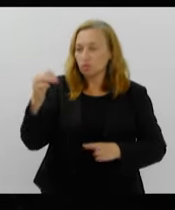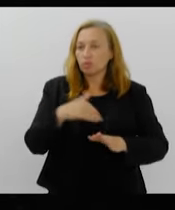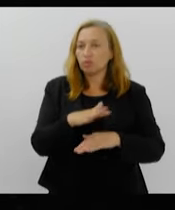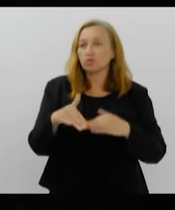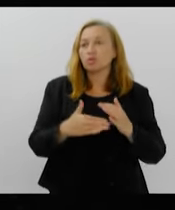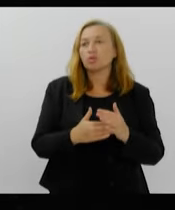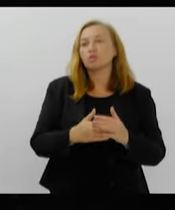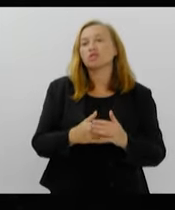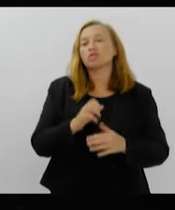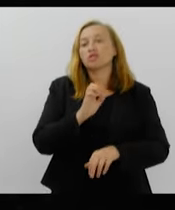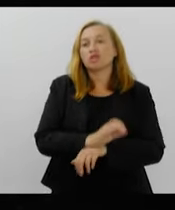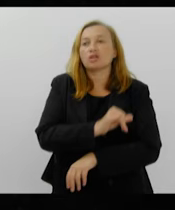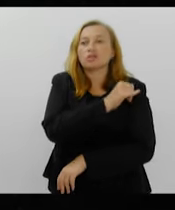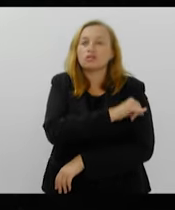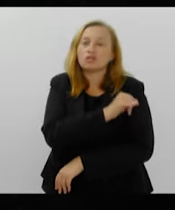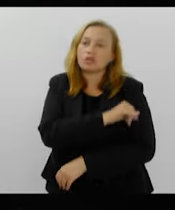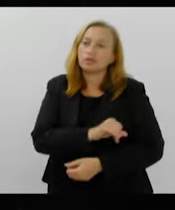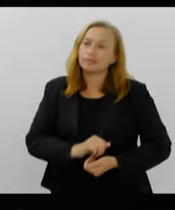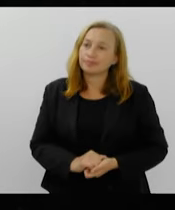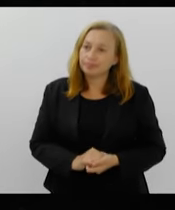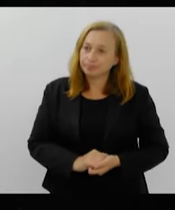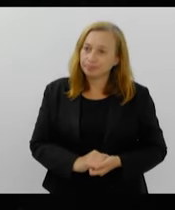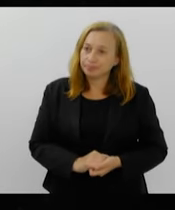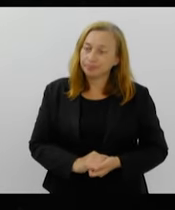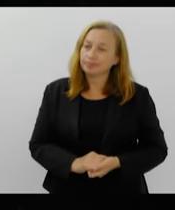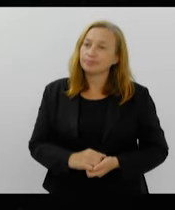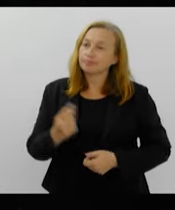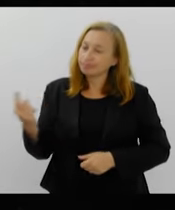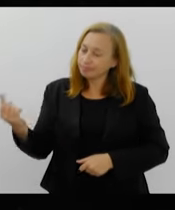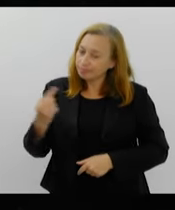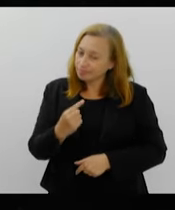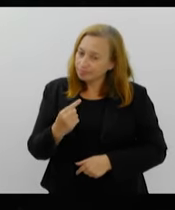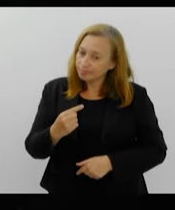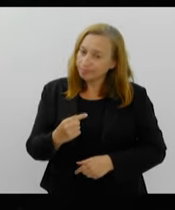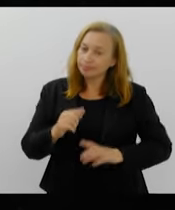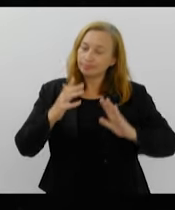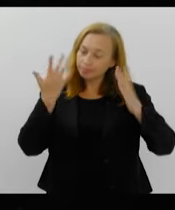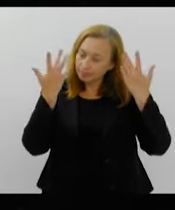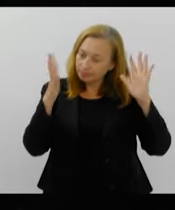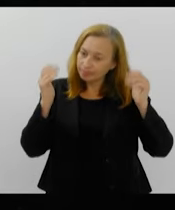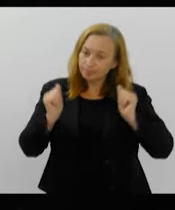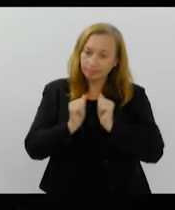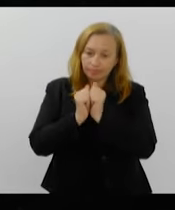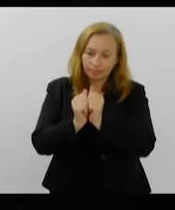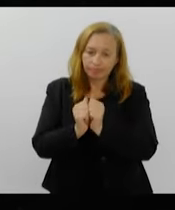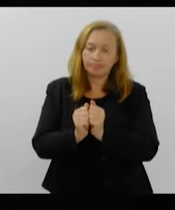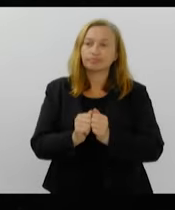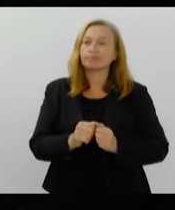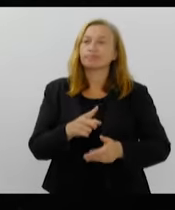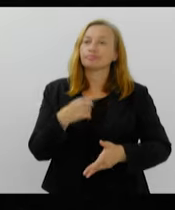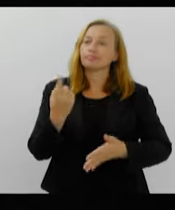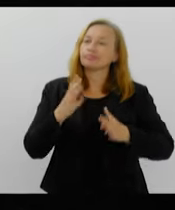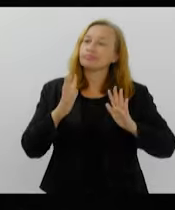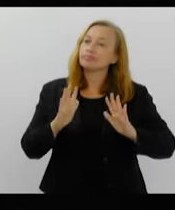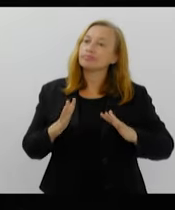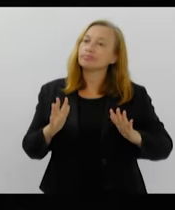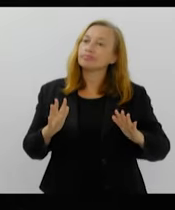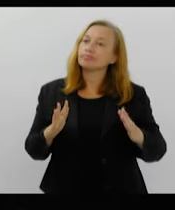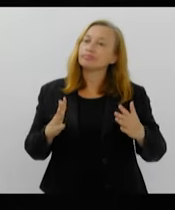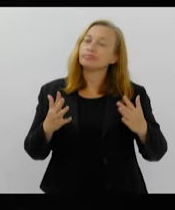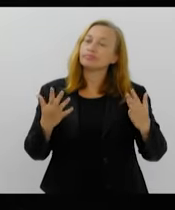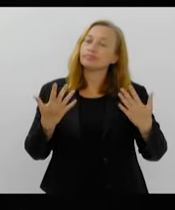o estado do Rio de Janeiro que vieram até aqui Celebrar conosco Essas manifestações